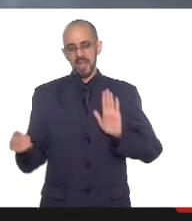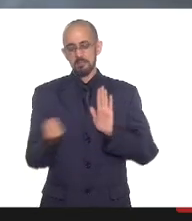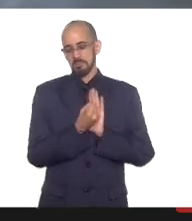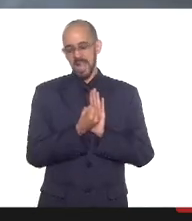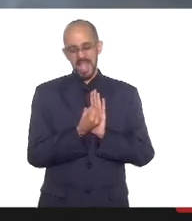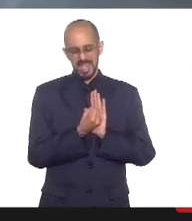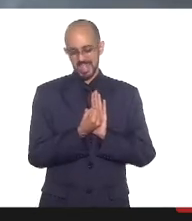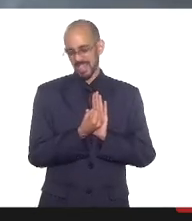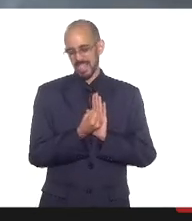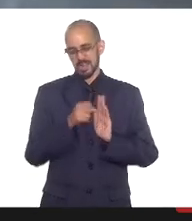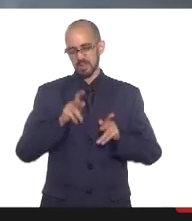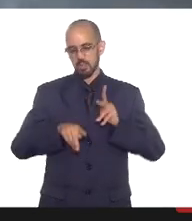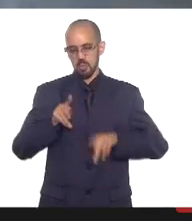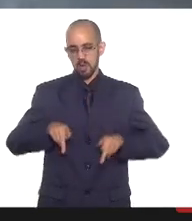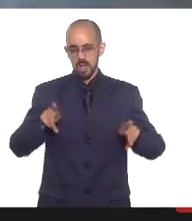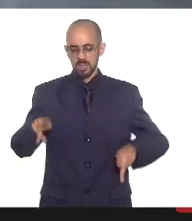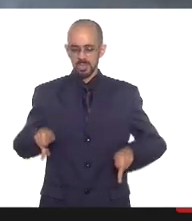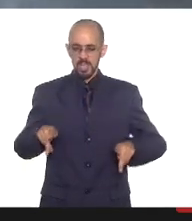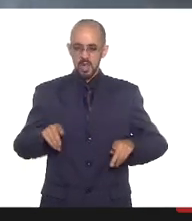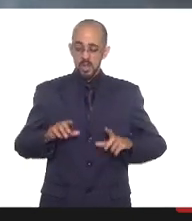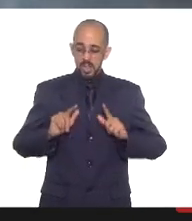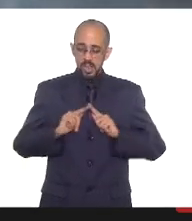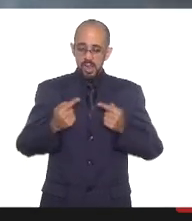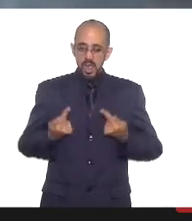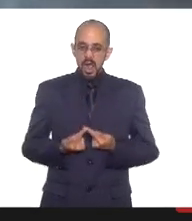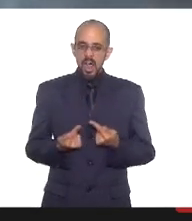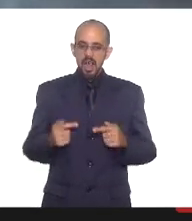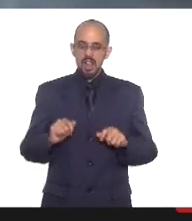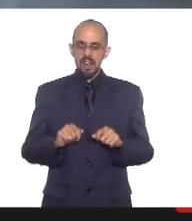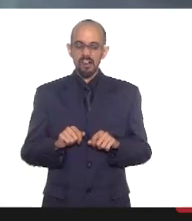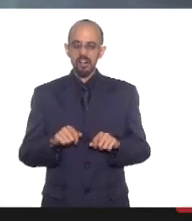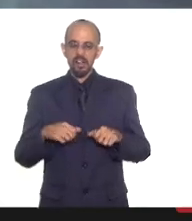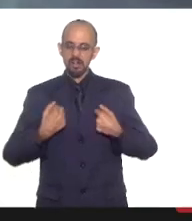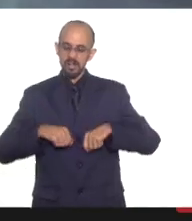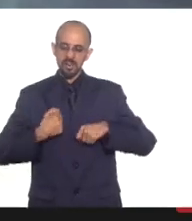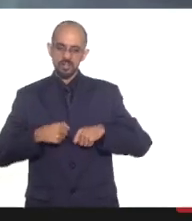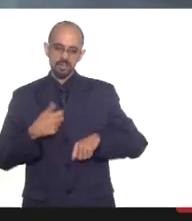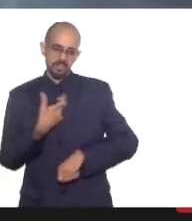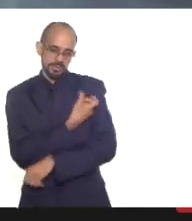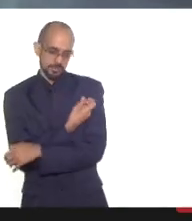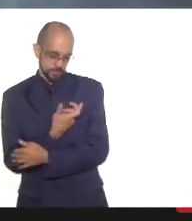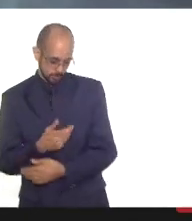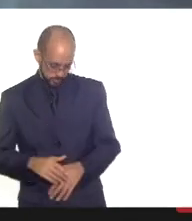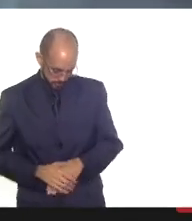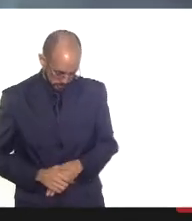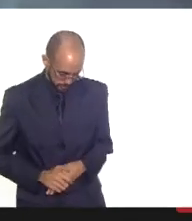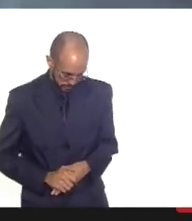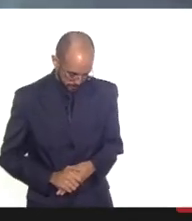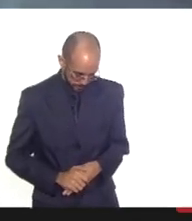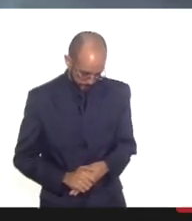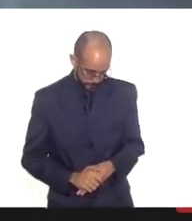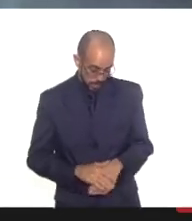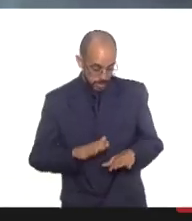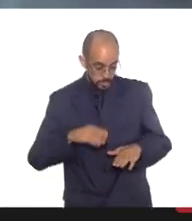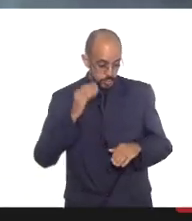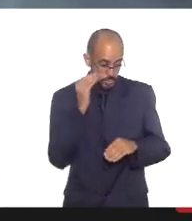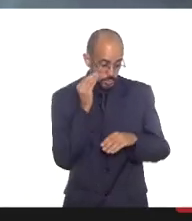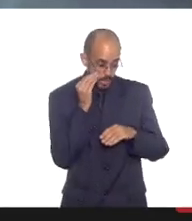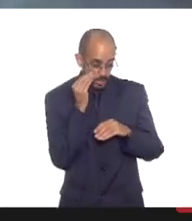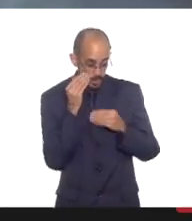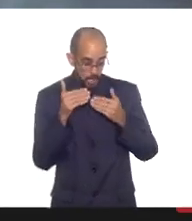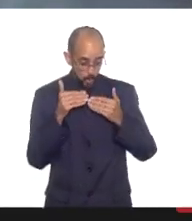impactos no grupo populacional naquele grupo populacional que era para ser vacinado embora a gente tem que compensar